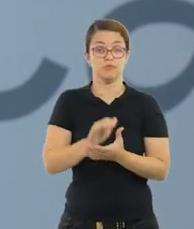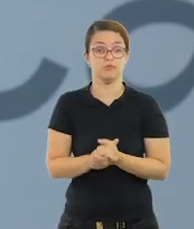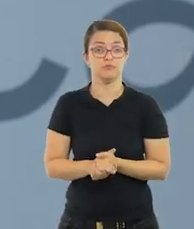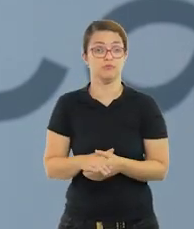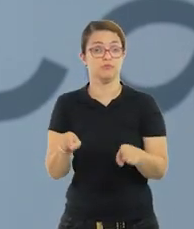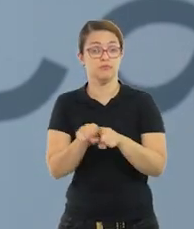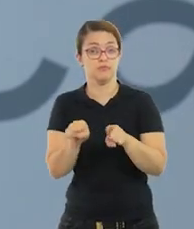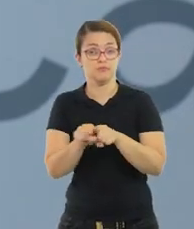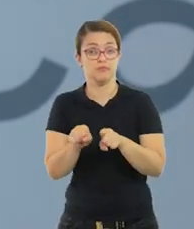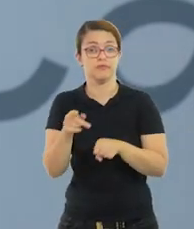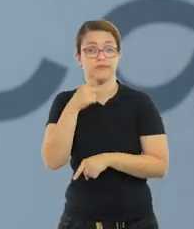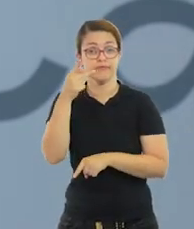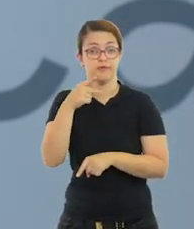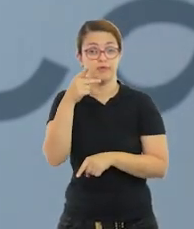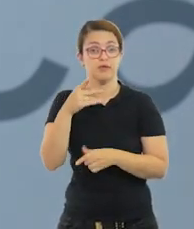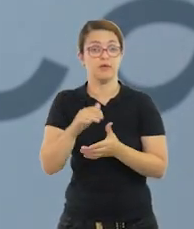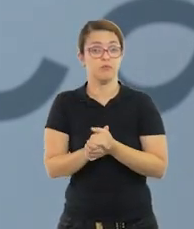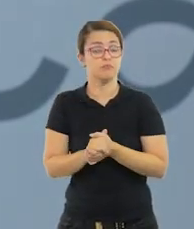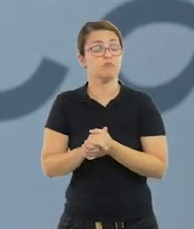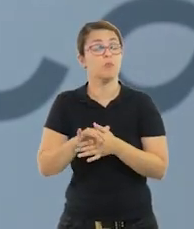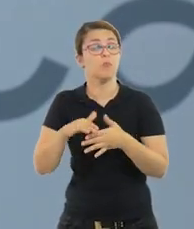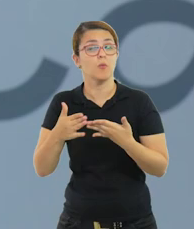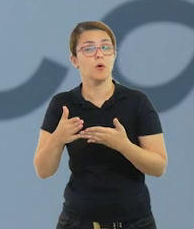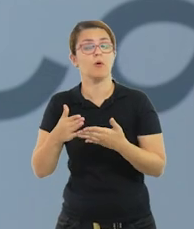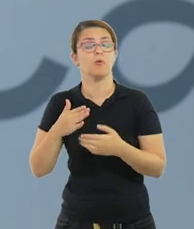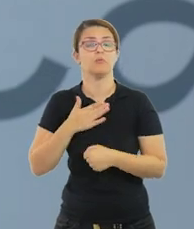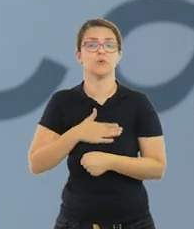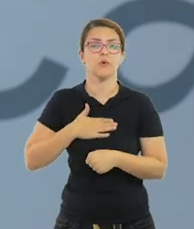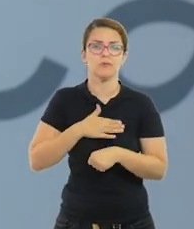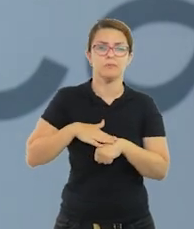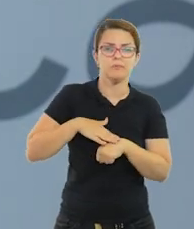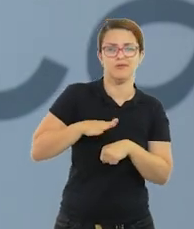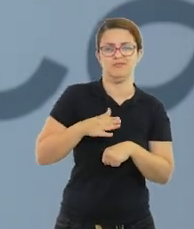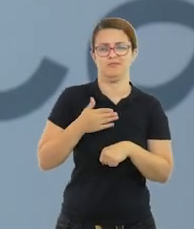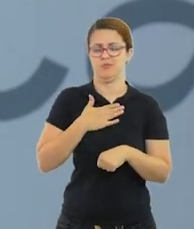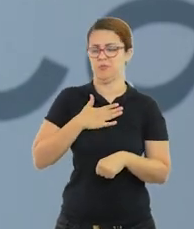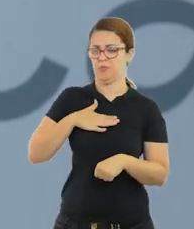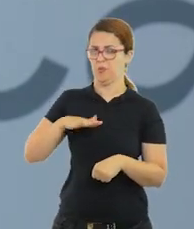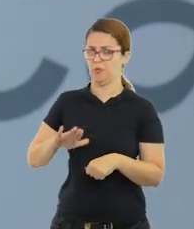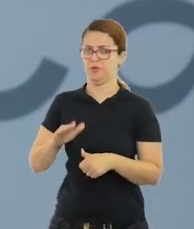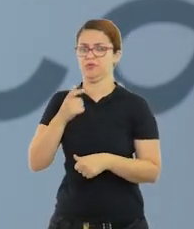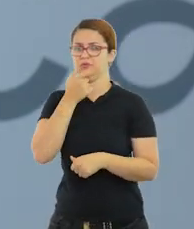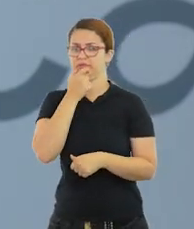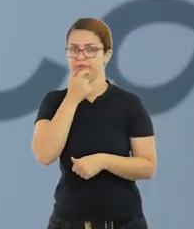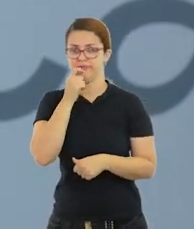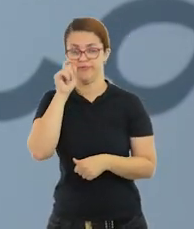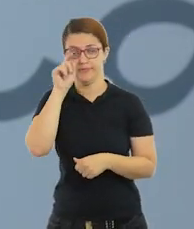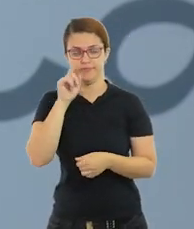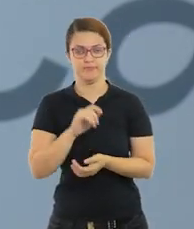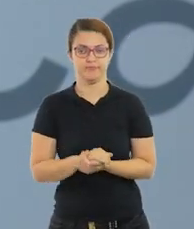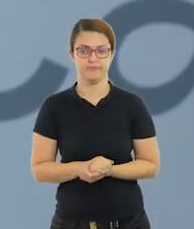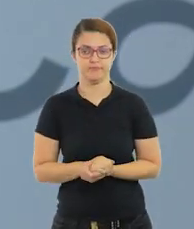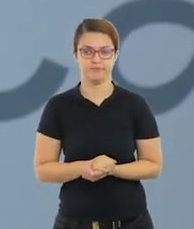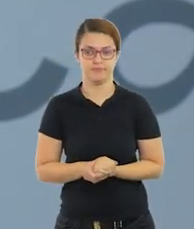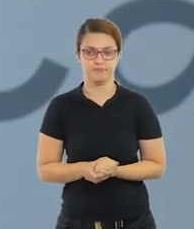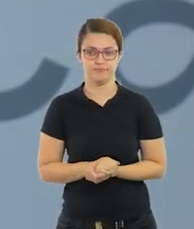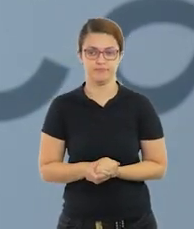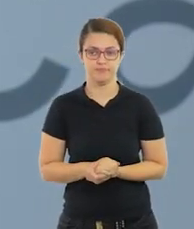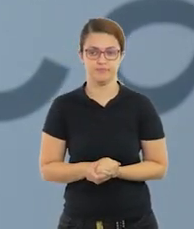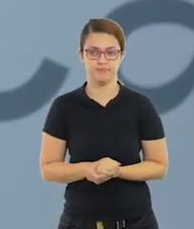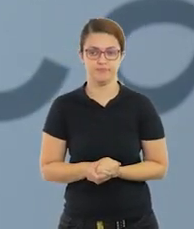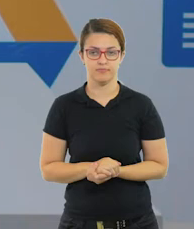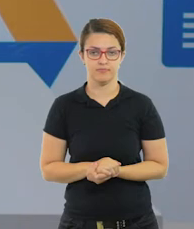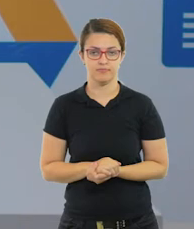comidas e aprendam a falar também sobre a preferência de vocês, o que gosta e o que não gosta na língua inglesa.